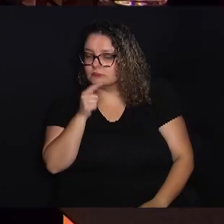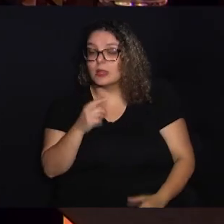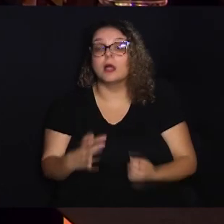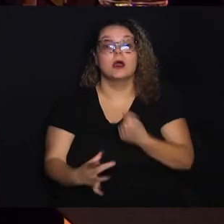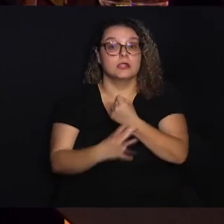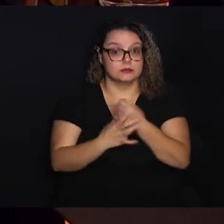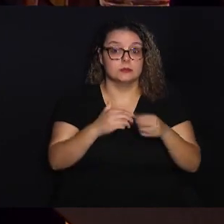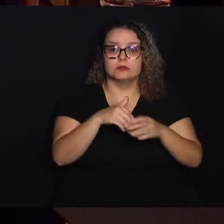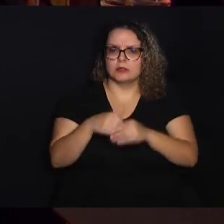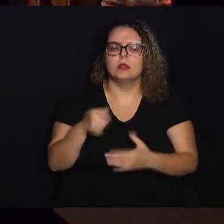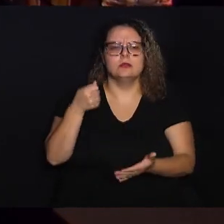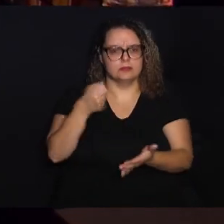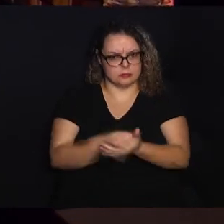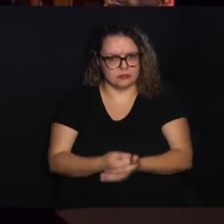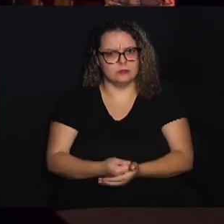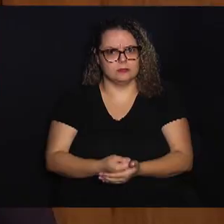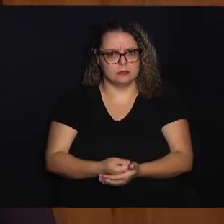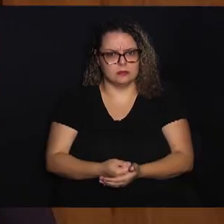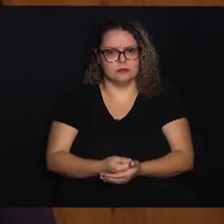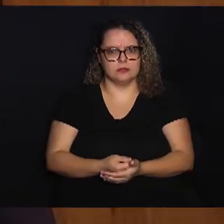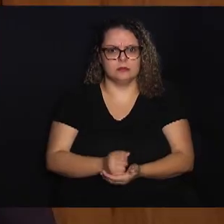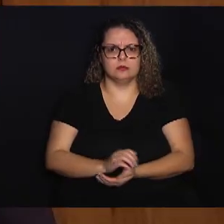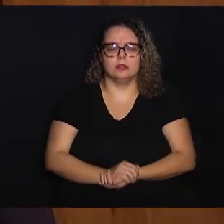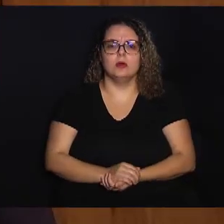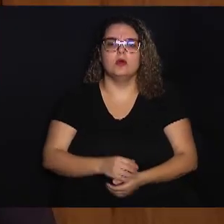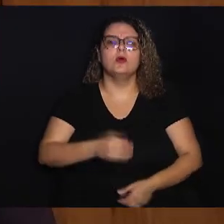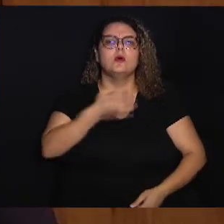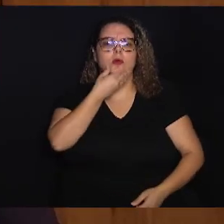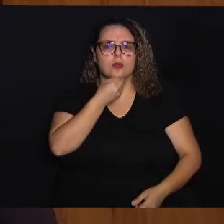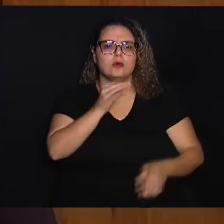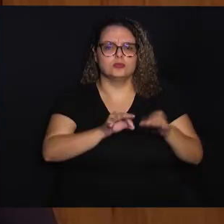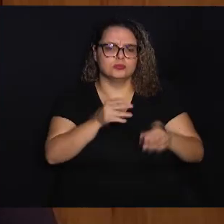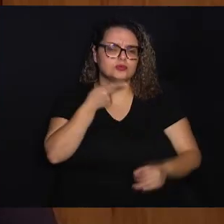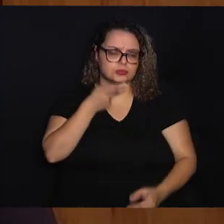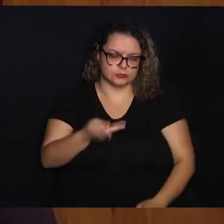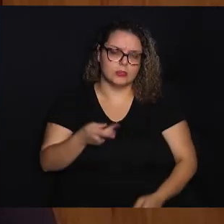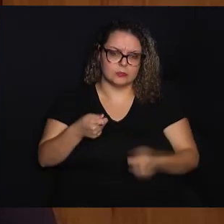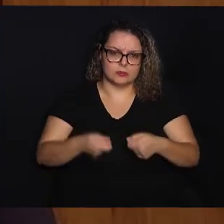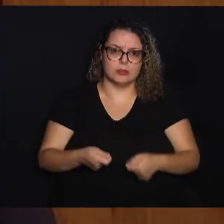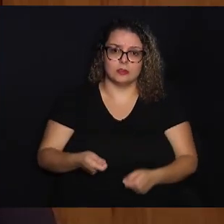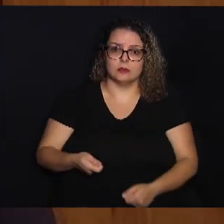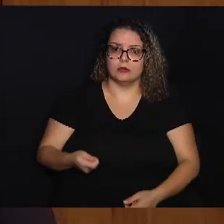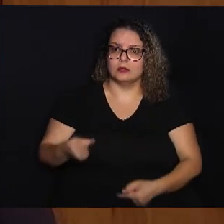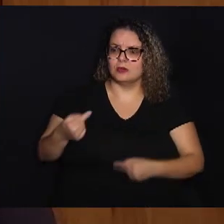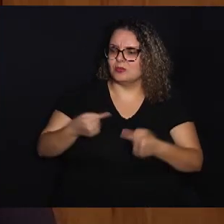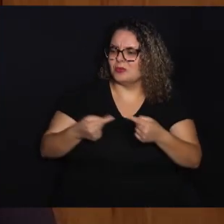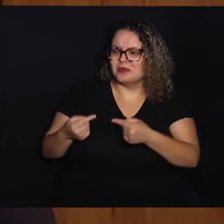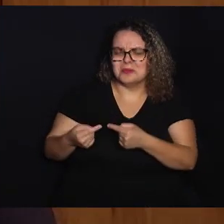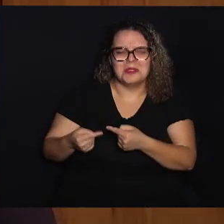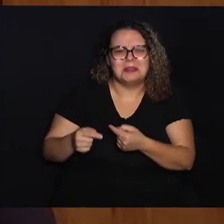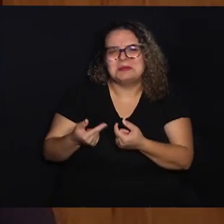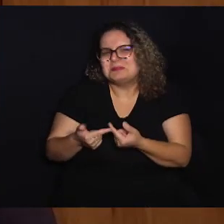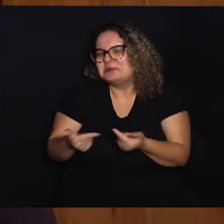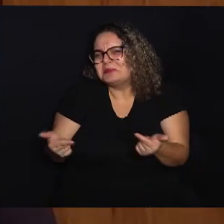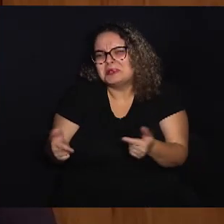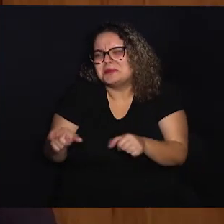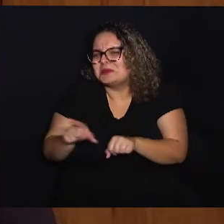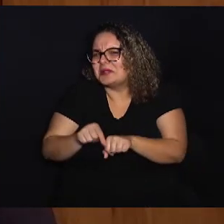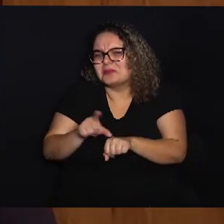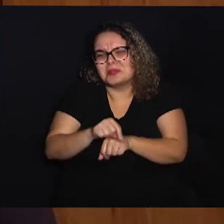é garantida, afirma o magistrado. Foi uma discussão sem embasamento